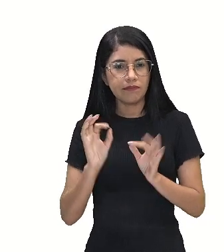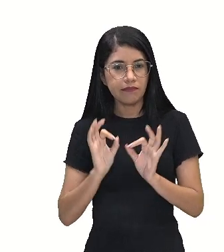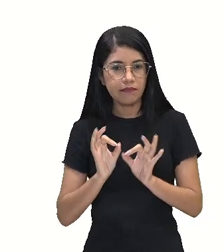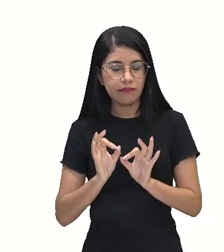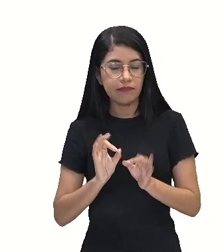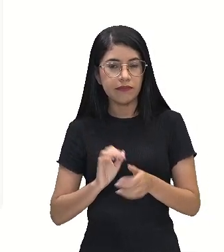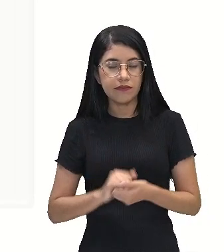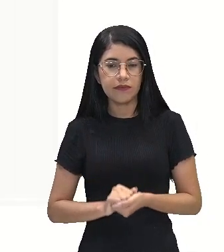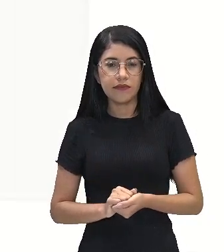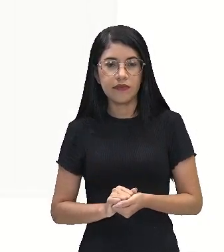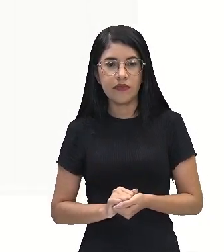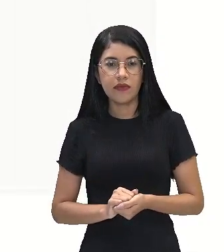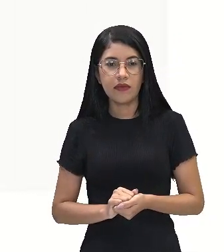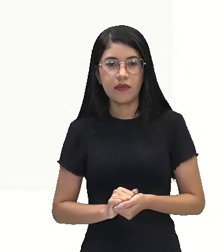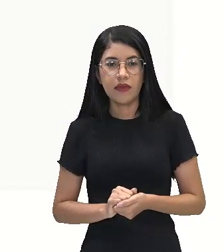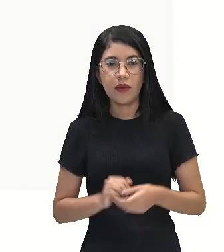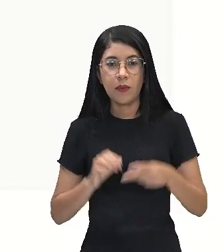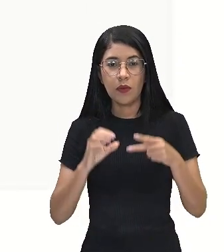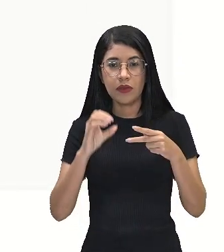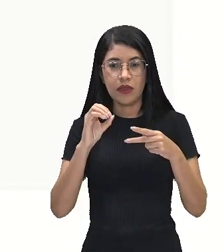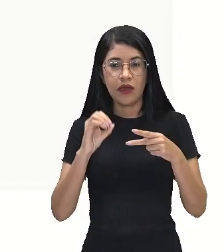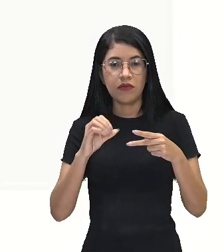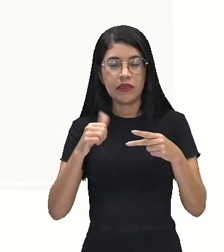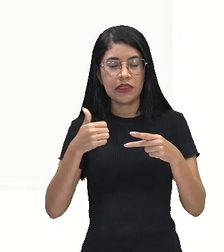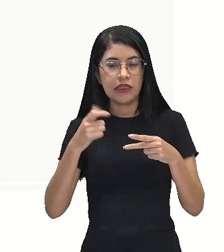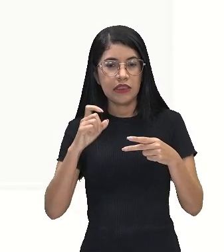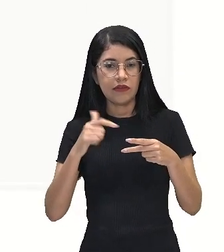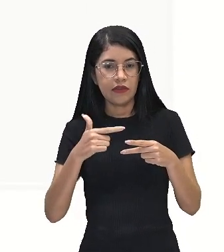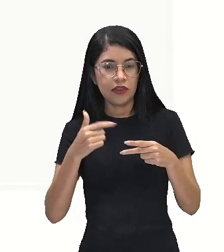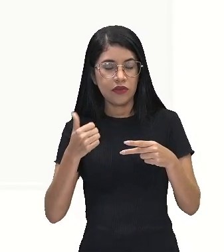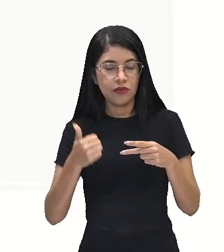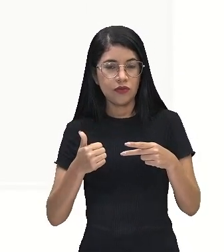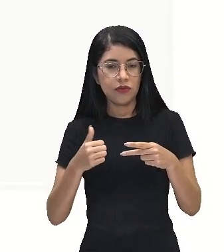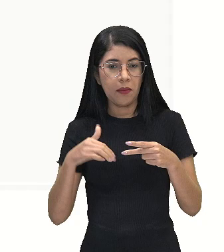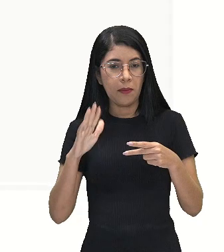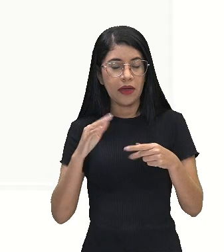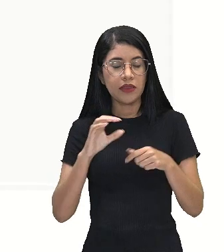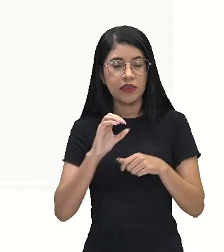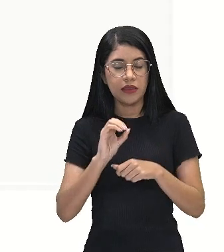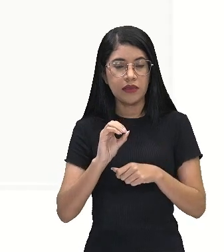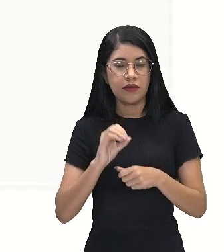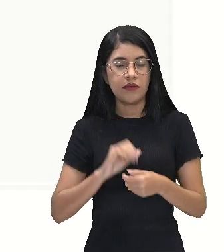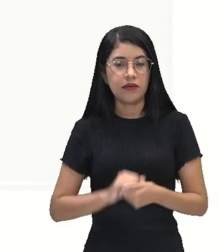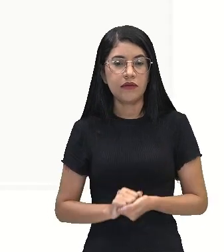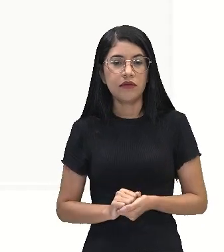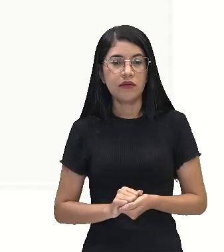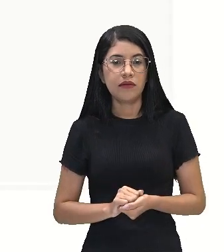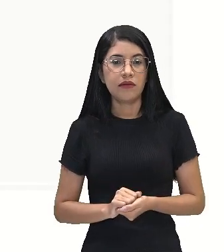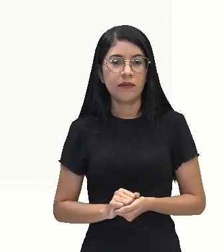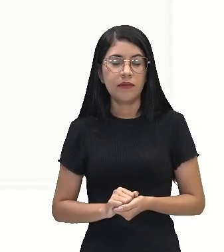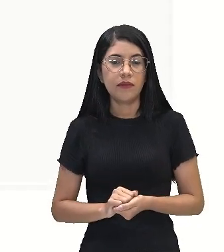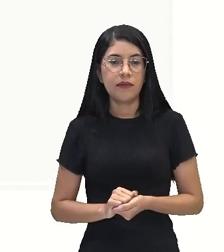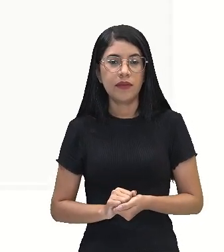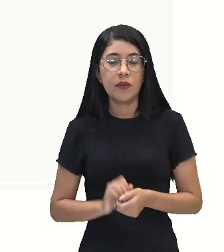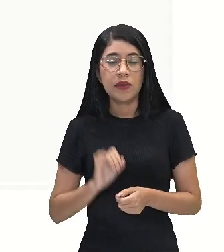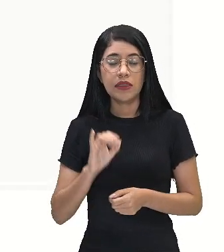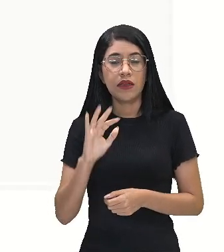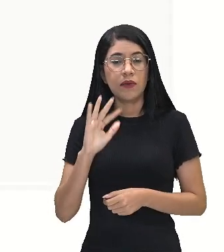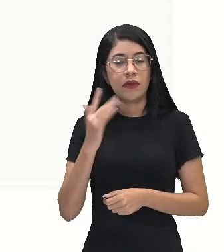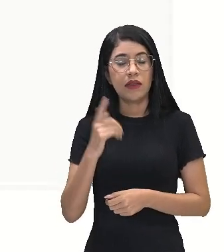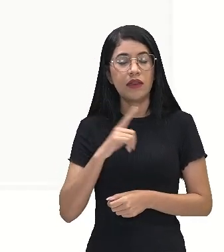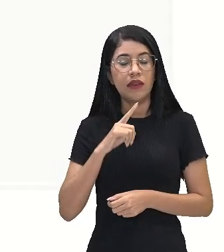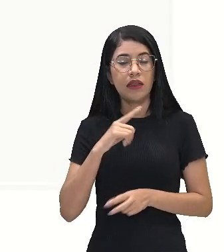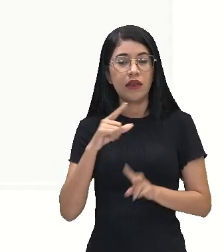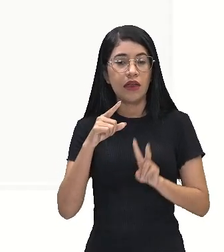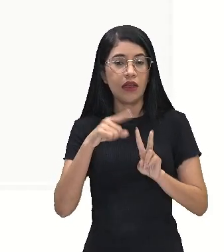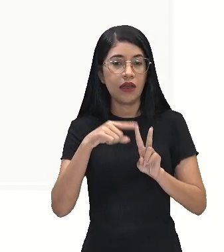Não é um número maior que zero? É. Então, ó, quando isso ocorre, nós vamos ter duas raízes